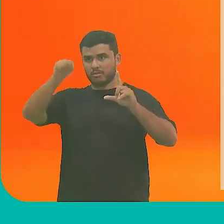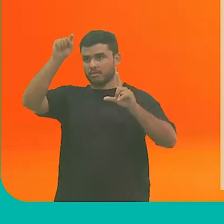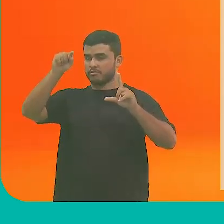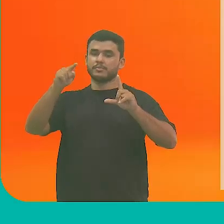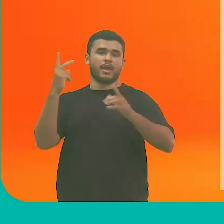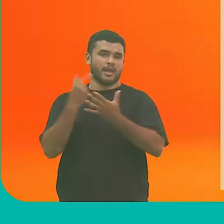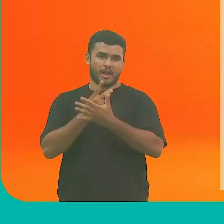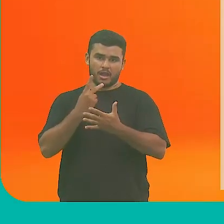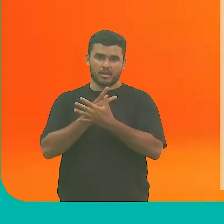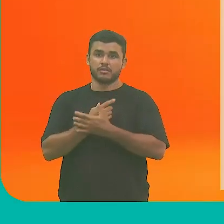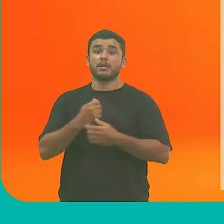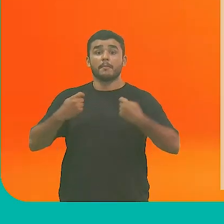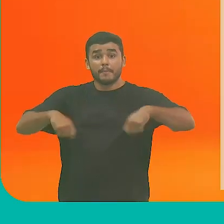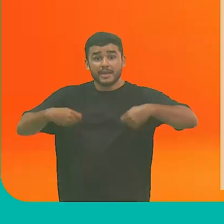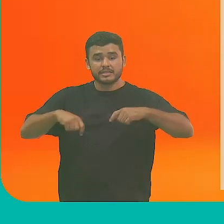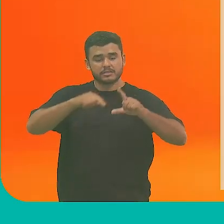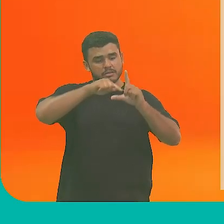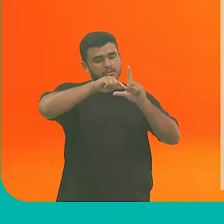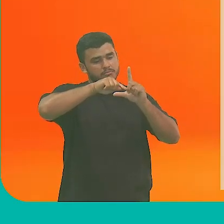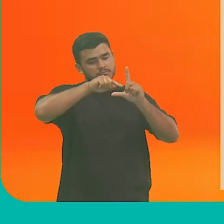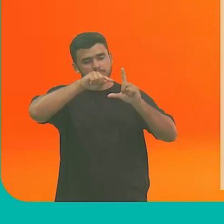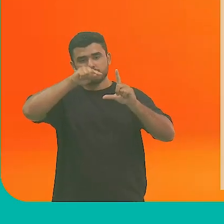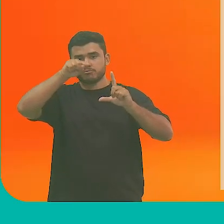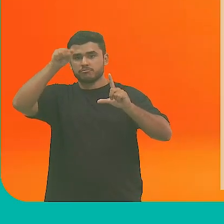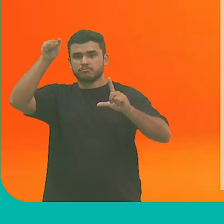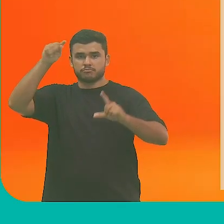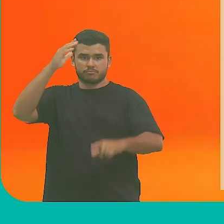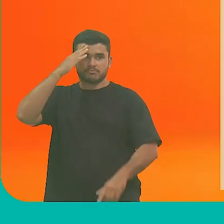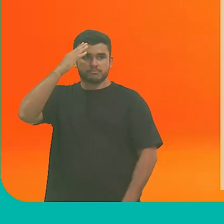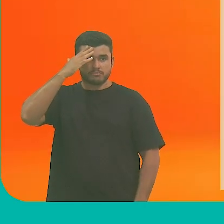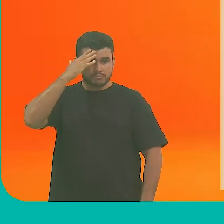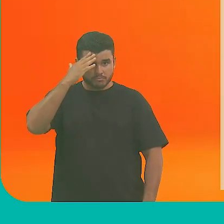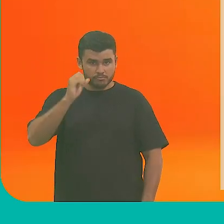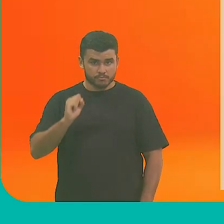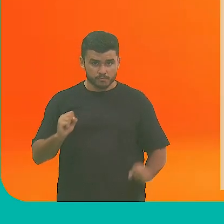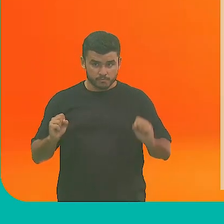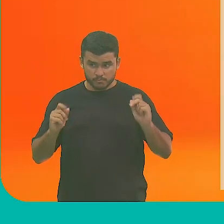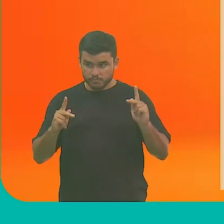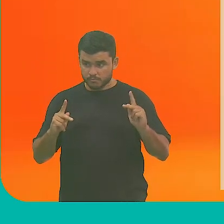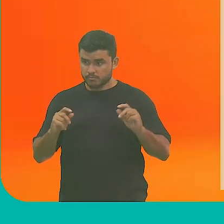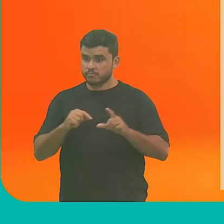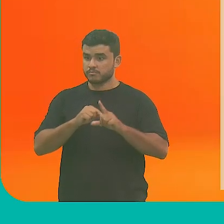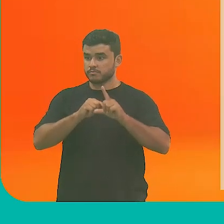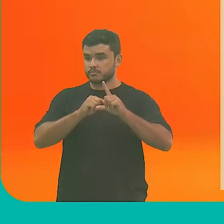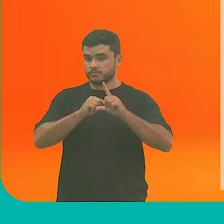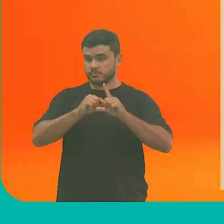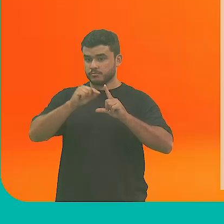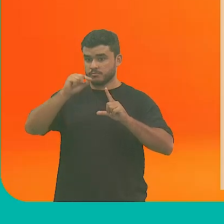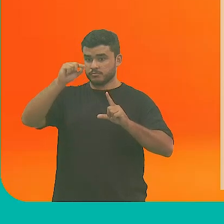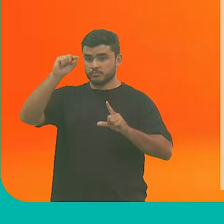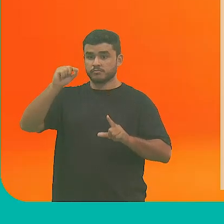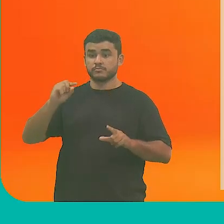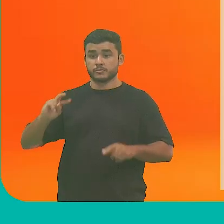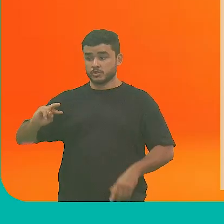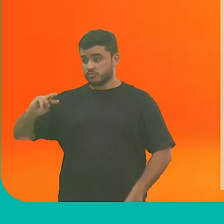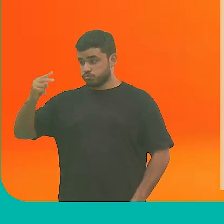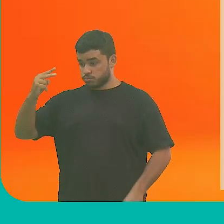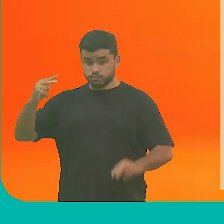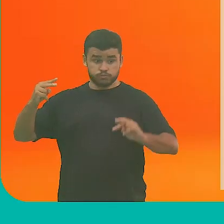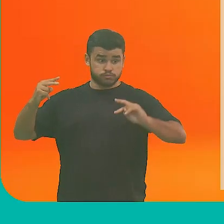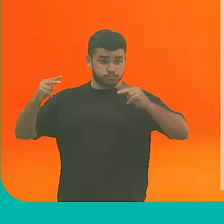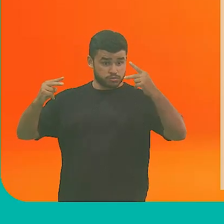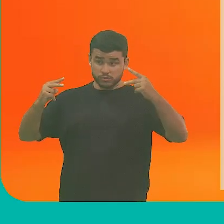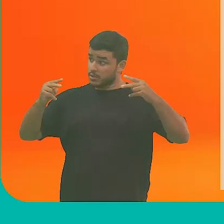grandezas inversamente proporcionais? É quando uma aumenta, a outra diminui na mesma